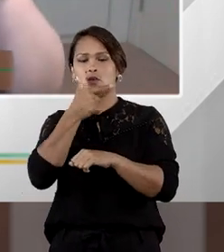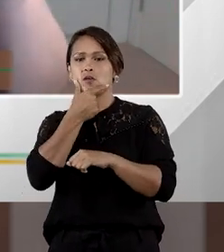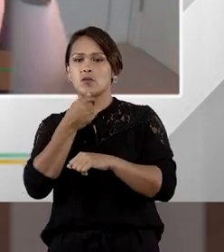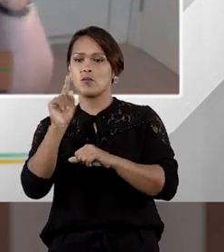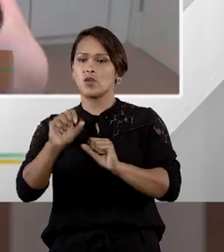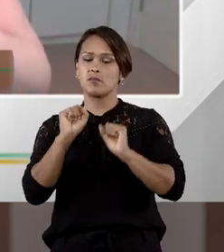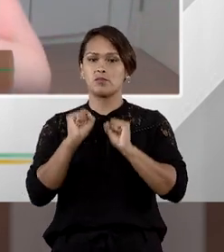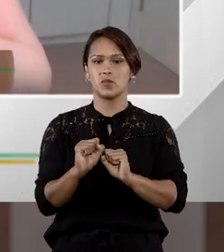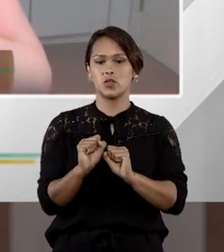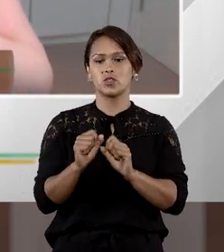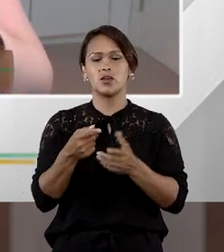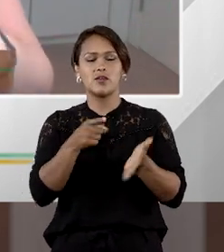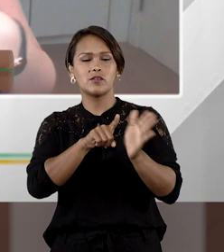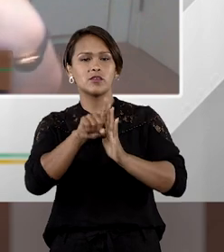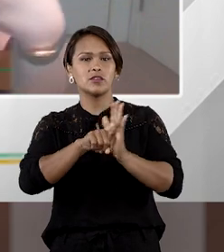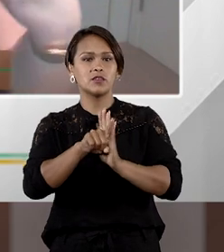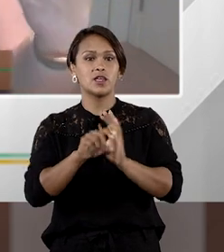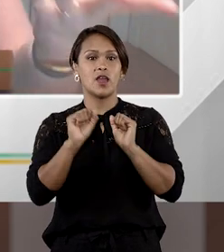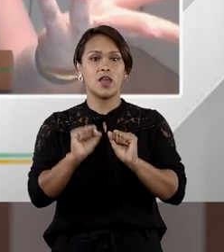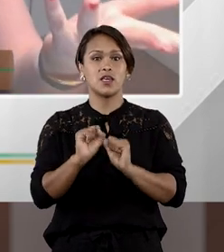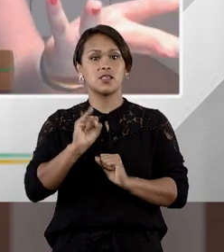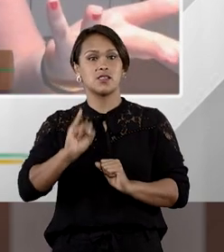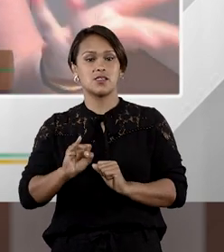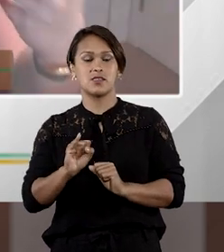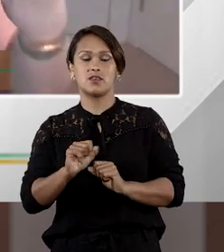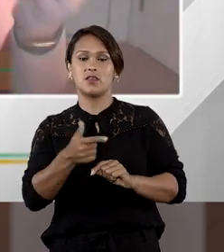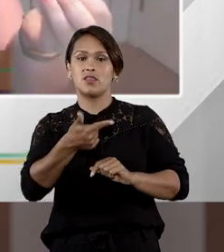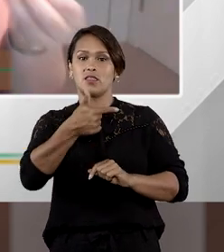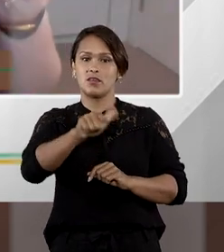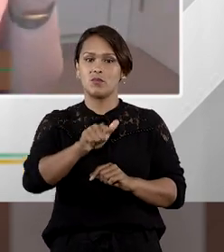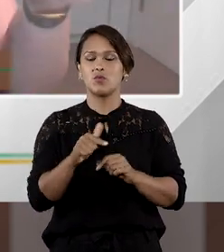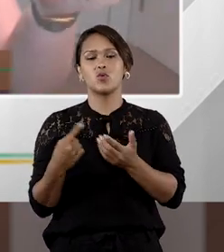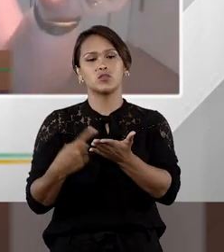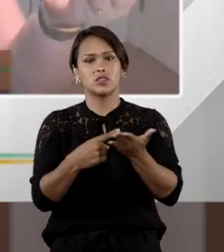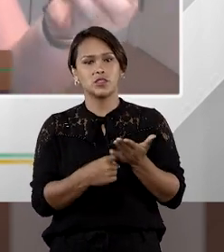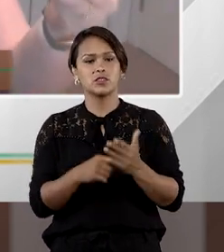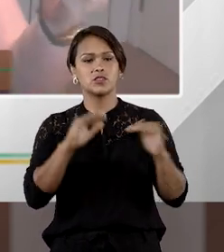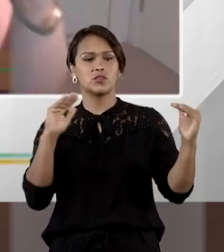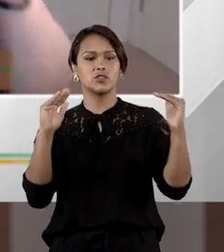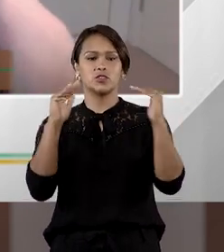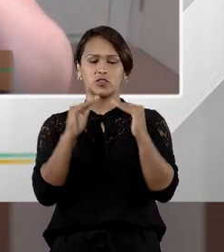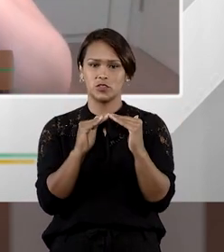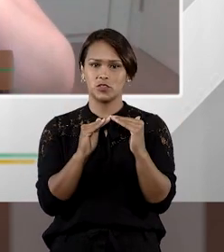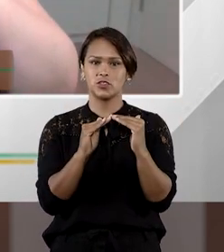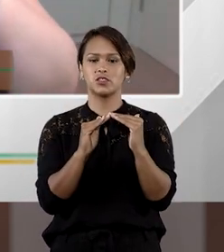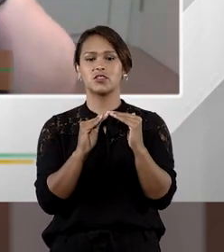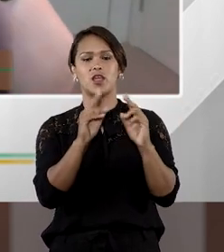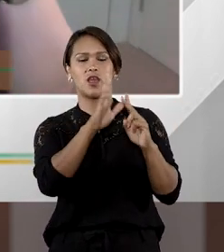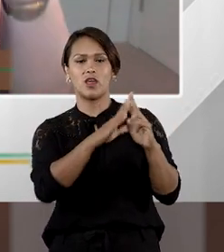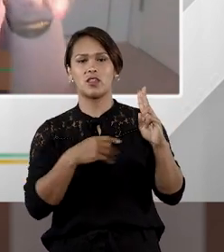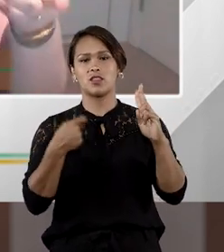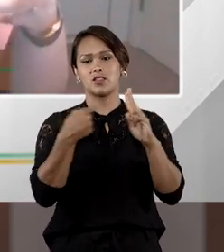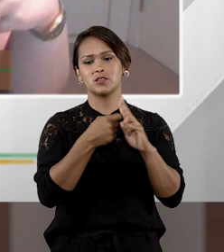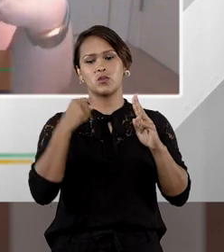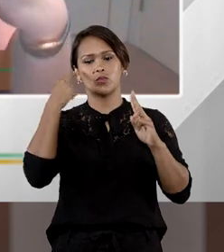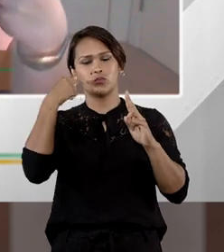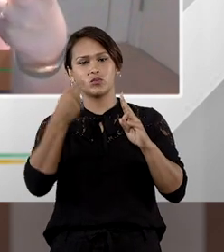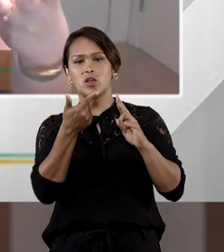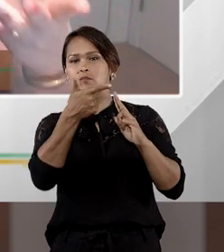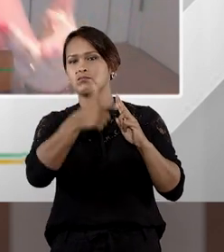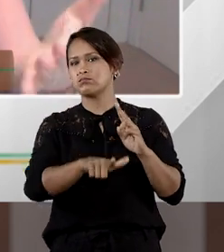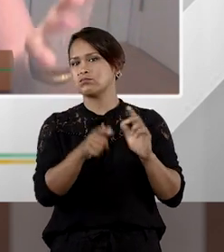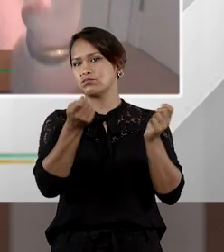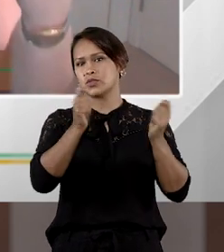e verificar os espaços, né? E se, mesmo com essas negociações diretas entre as partes ou com os advogados, não